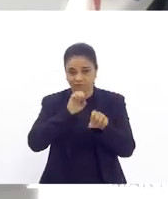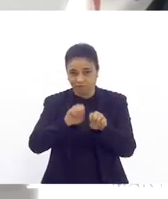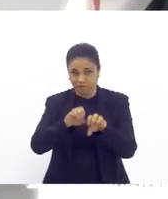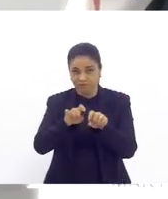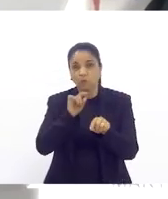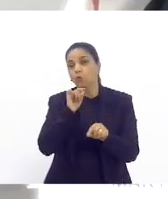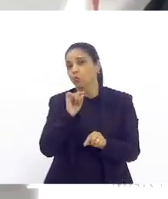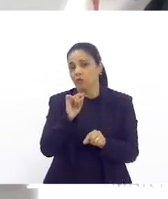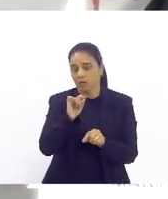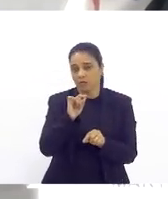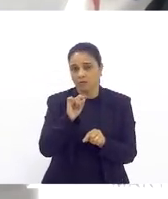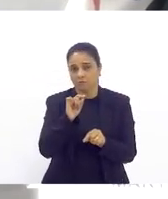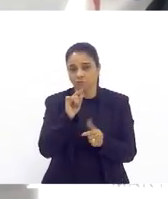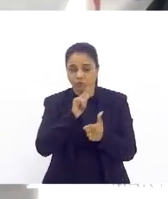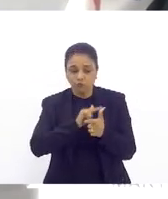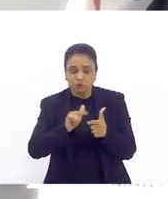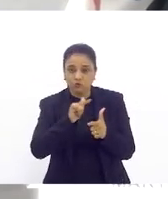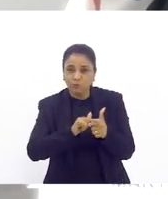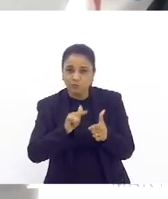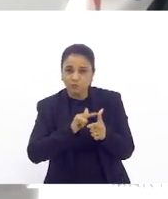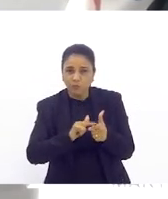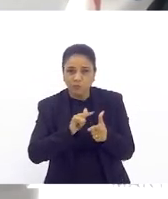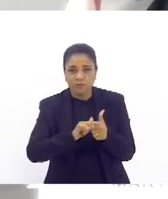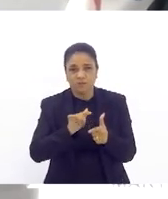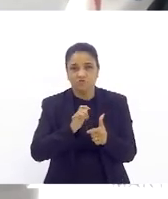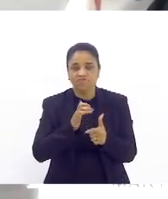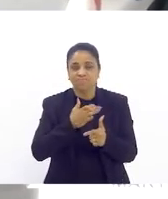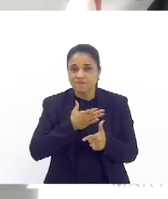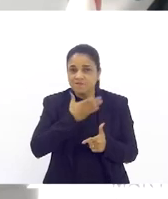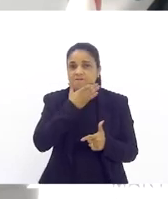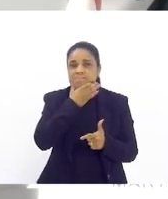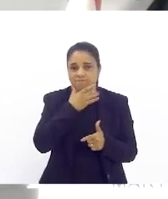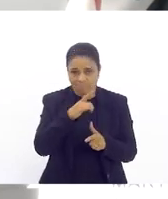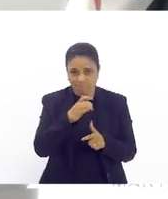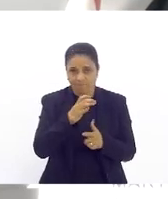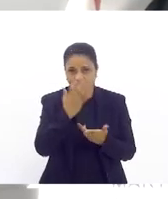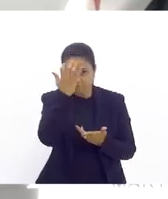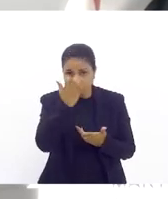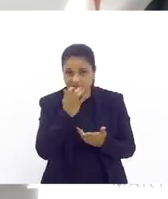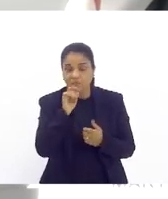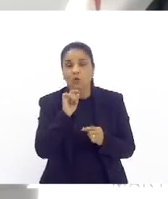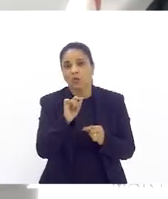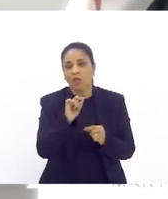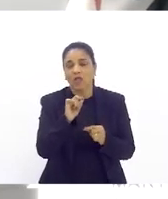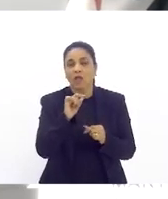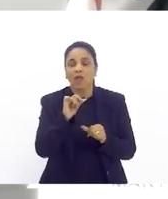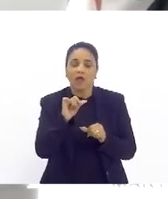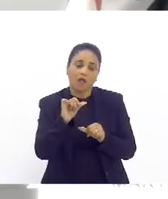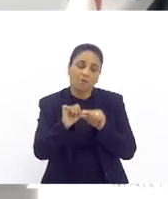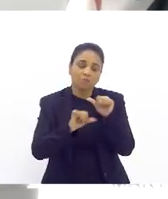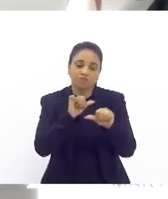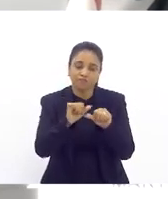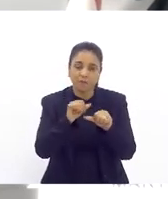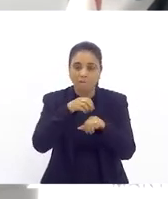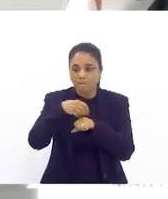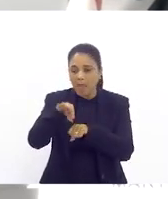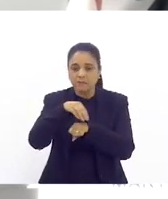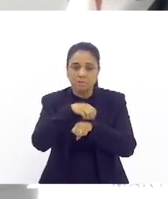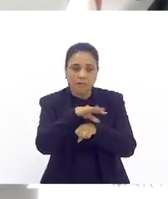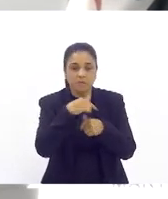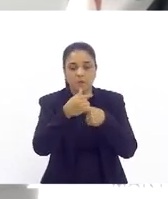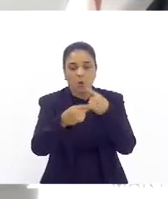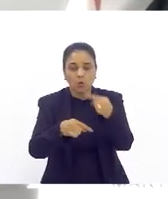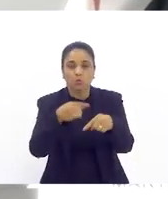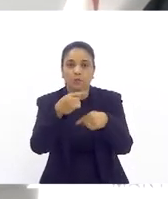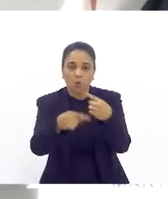de um casos extremos a gente não ficar fazendo aquela coisa da transferência transferência transferência transferência é aquele